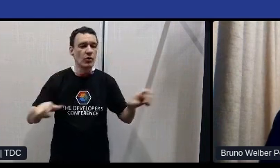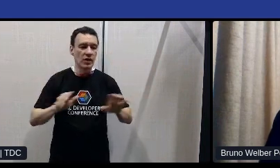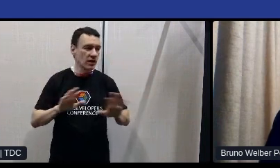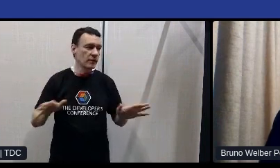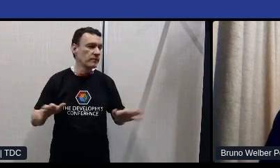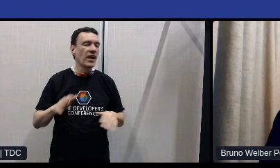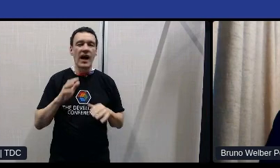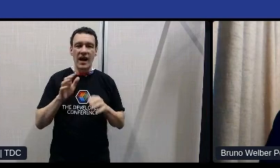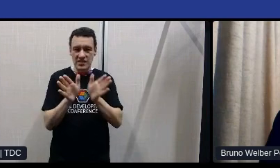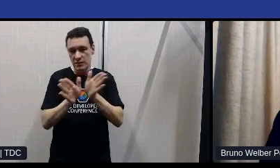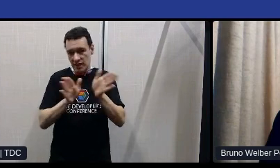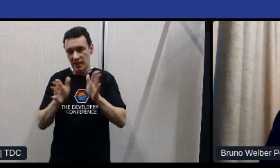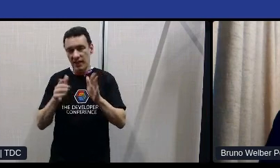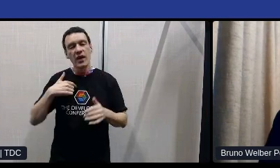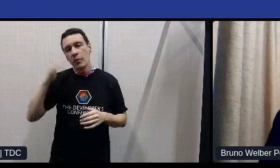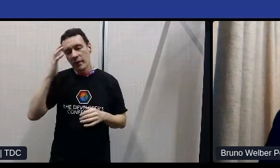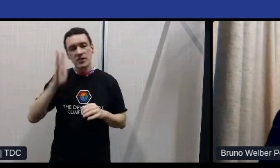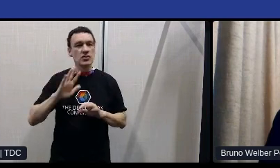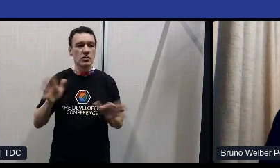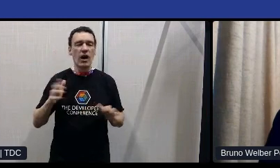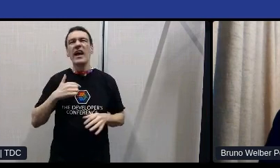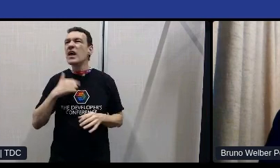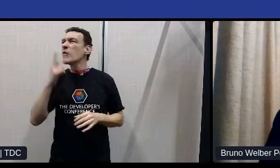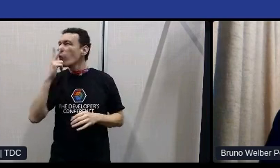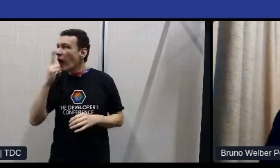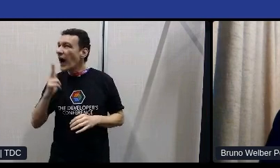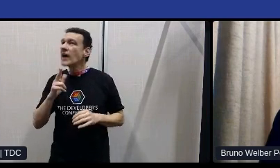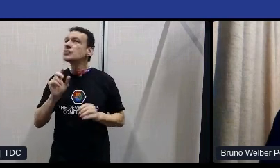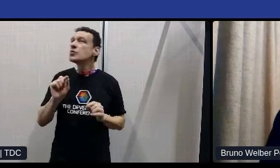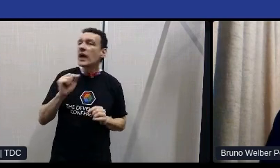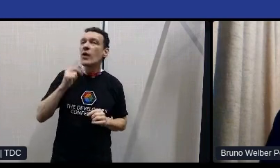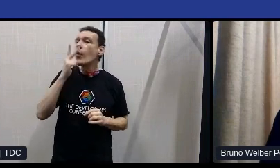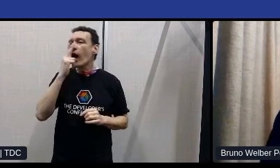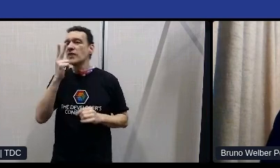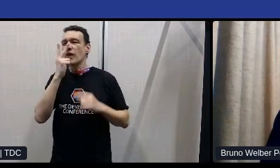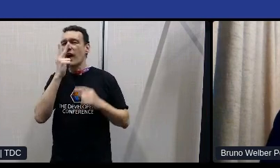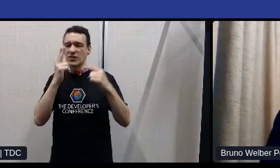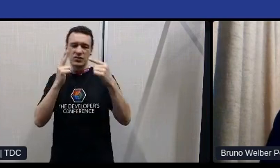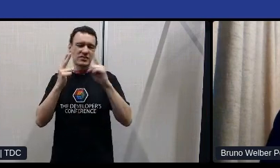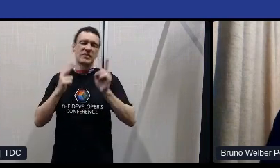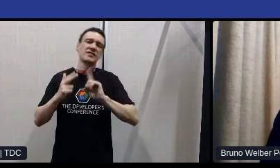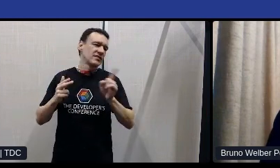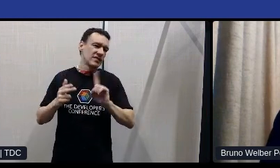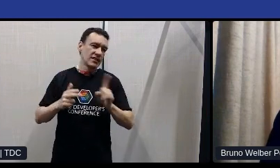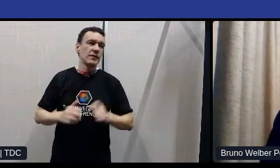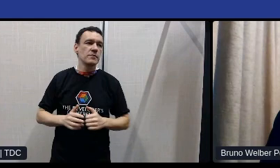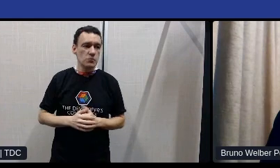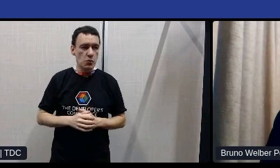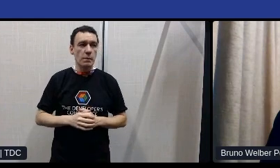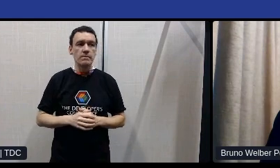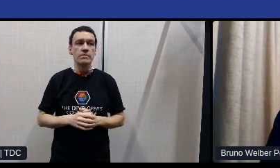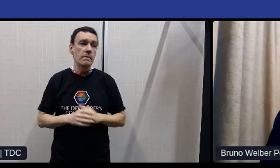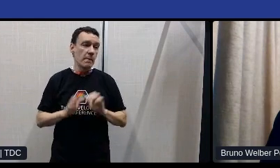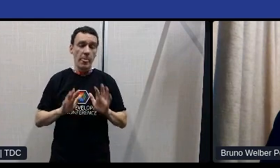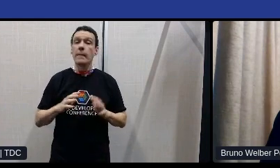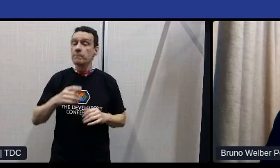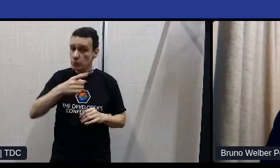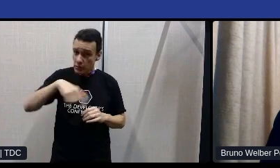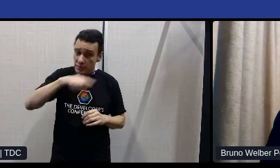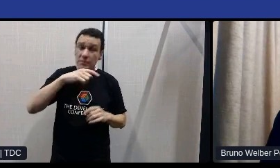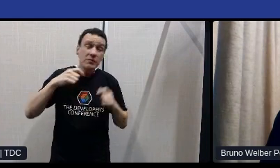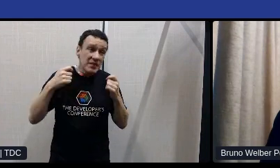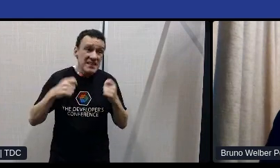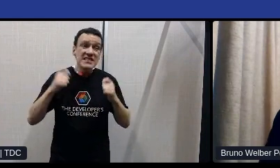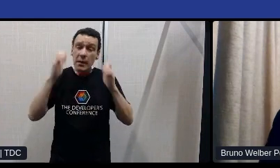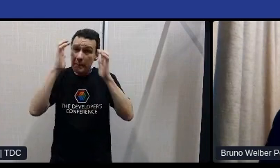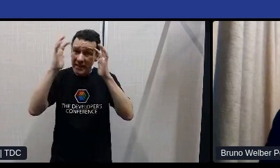gente acredita que seja certo. Nós da NTT nós temos isso muito forte dentro de nós, que a gente tem que pensar na acessibilidade da forma